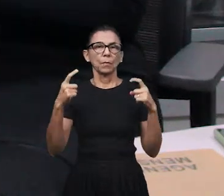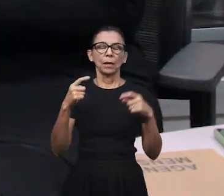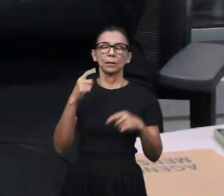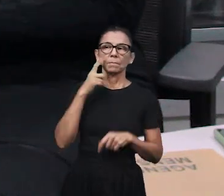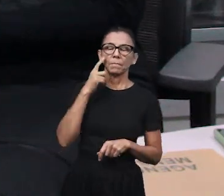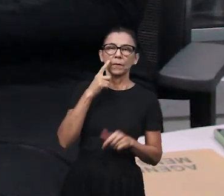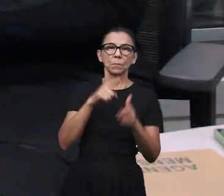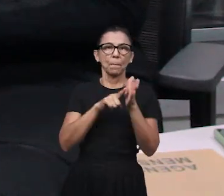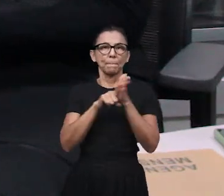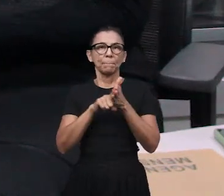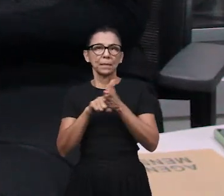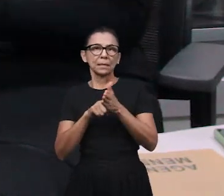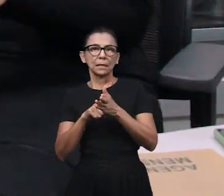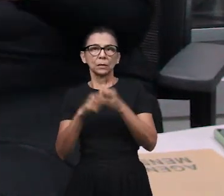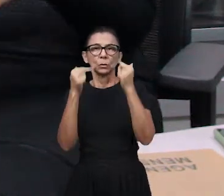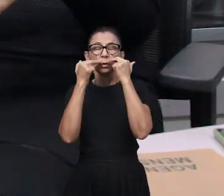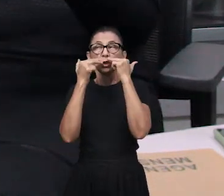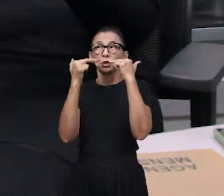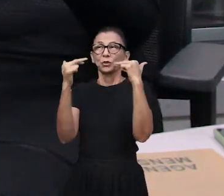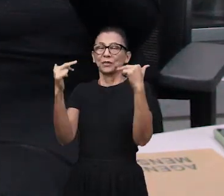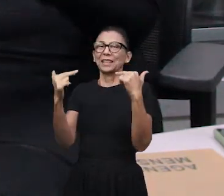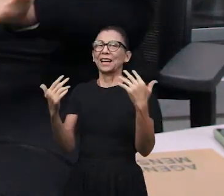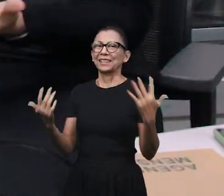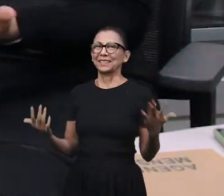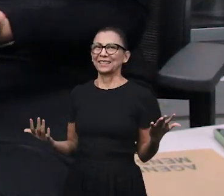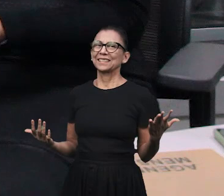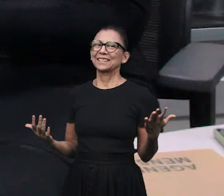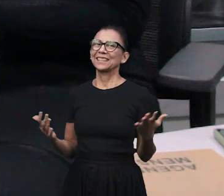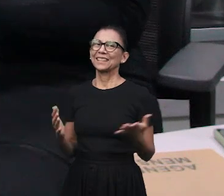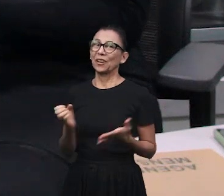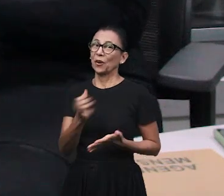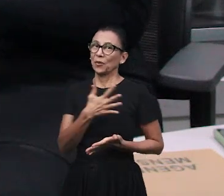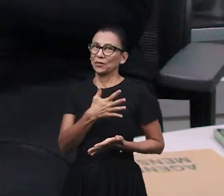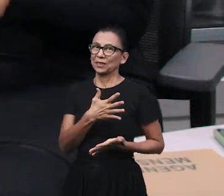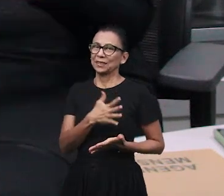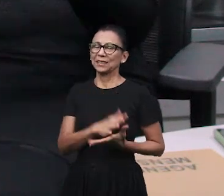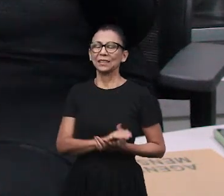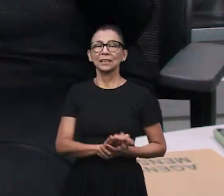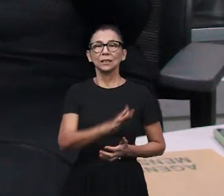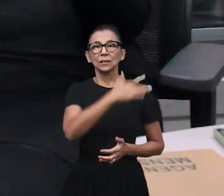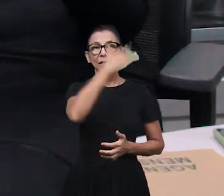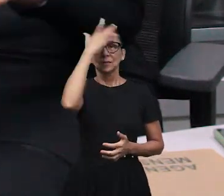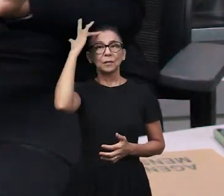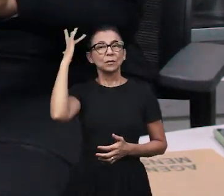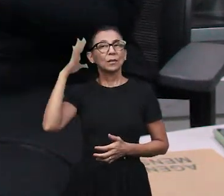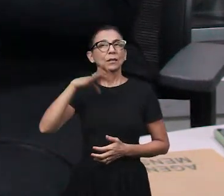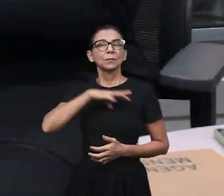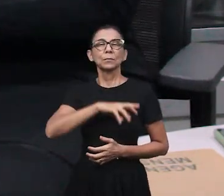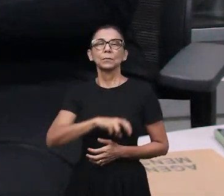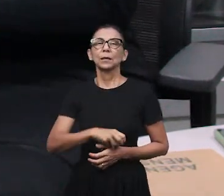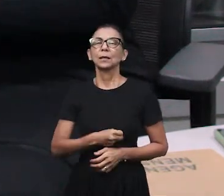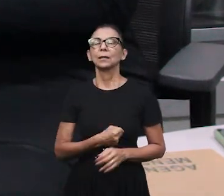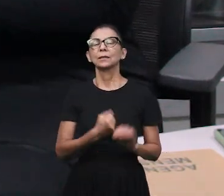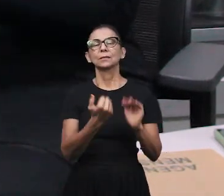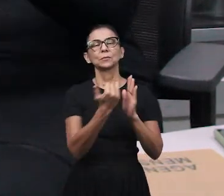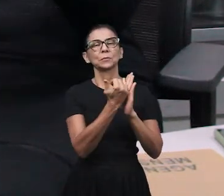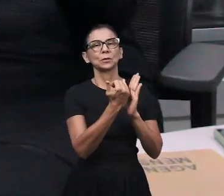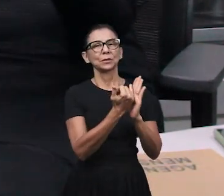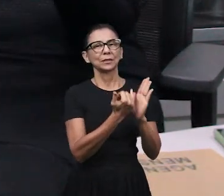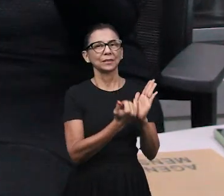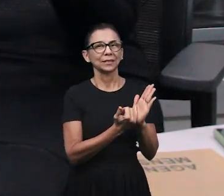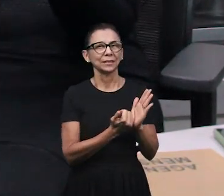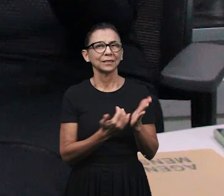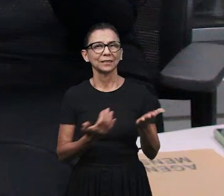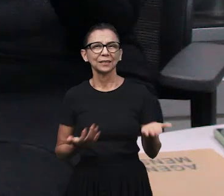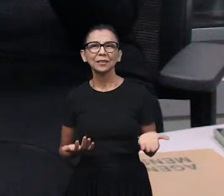ali procurando. Mas como os irmãos, eles amaram os quadros, né? Como os profissionais querem vir. Então, às vezes